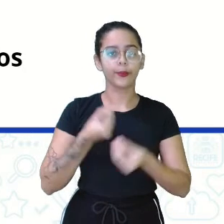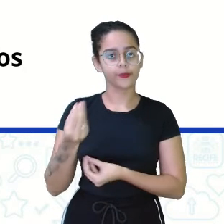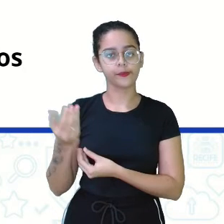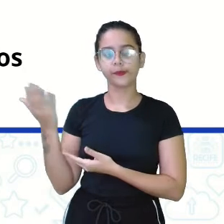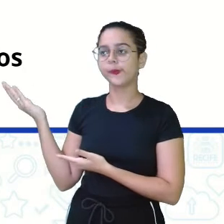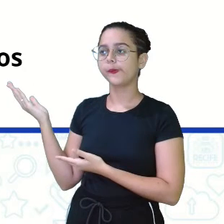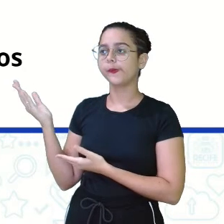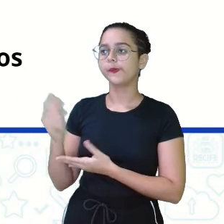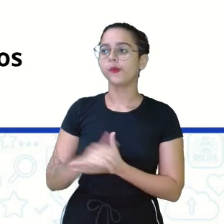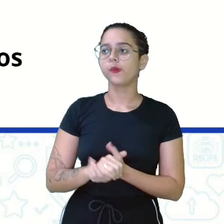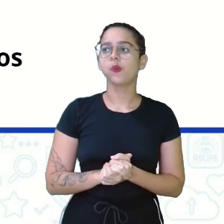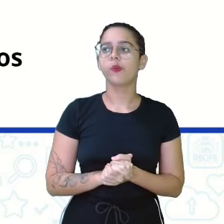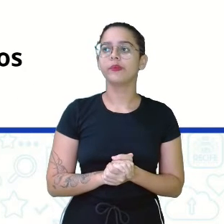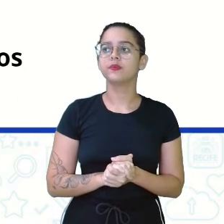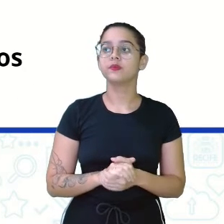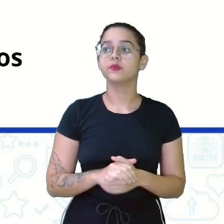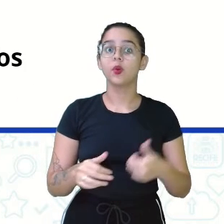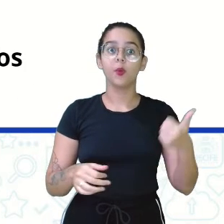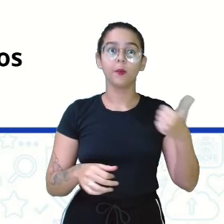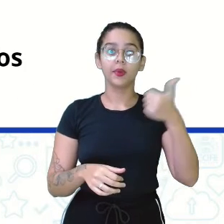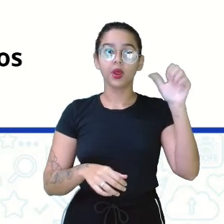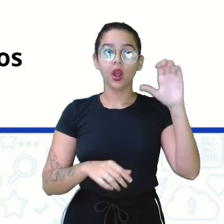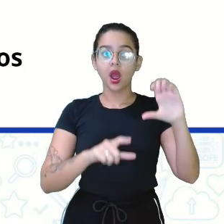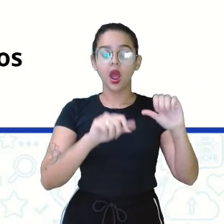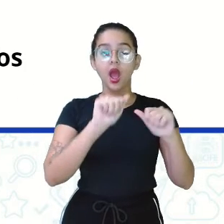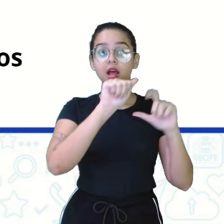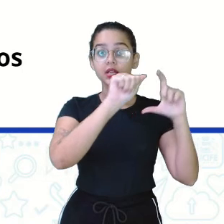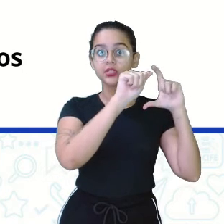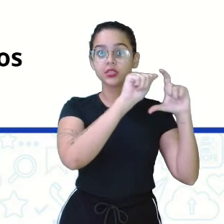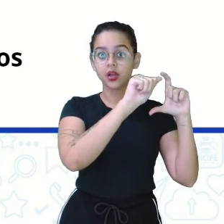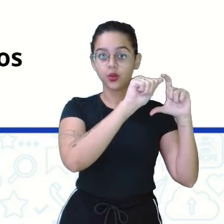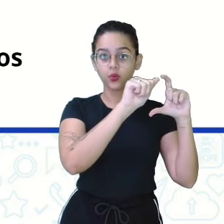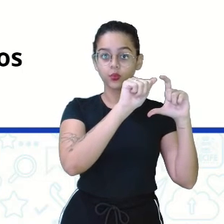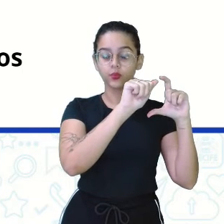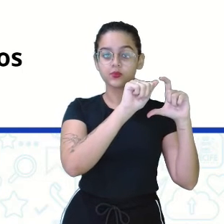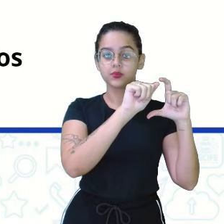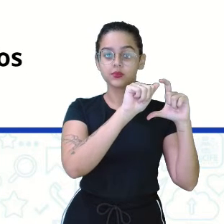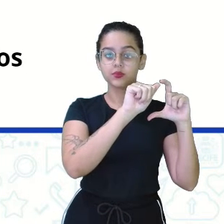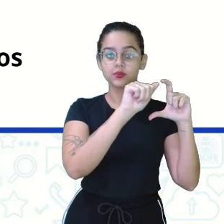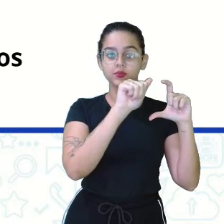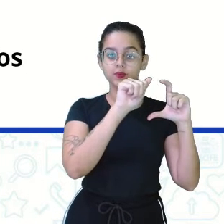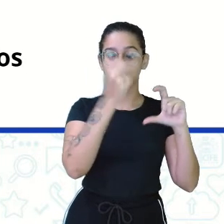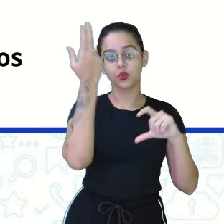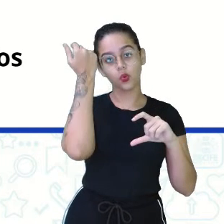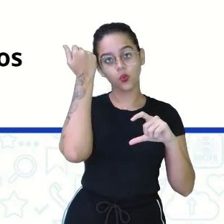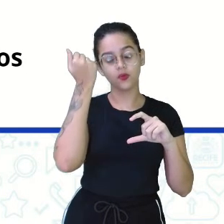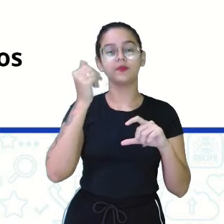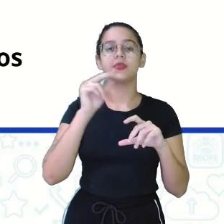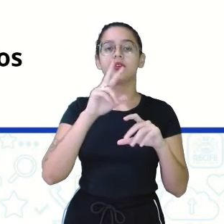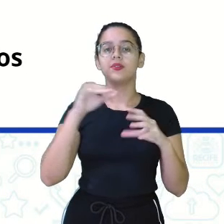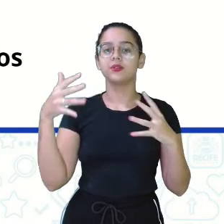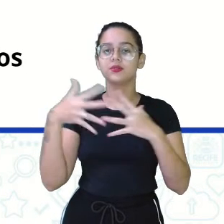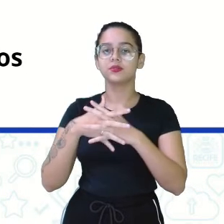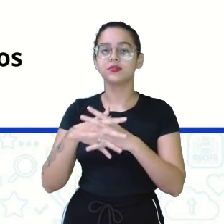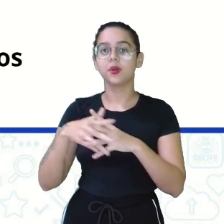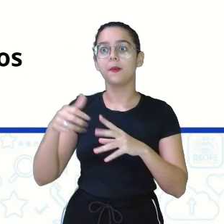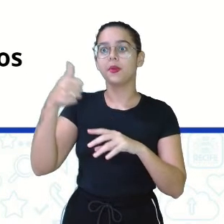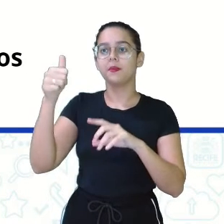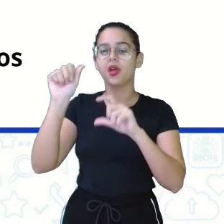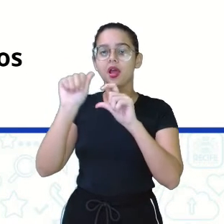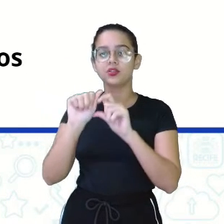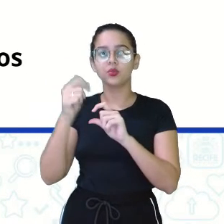A gente pega o primeiro azão do coelhinho branco e vai cruzar com o primeiro azinho do outro.